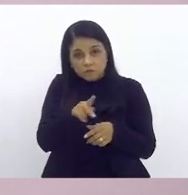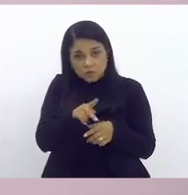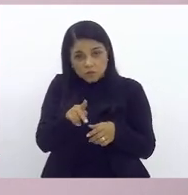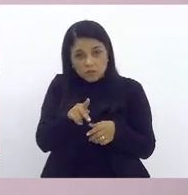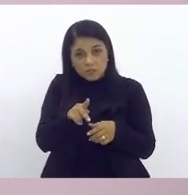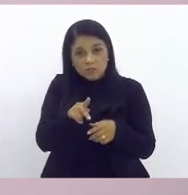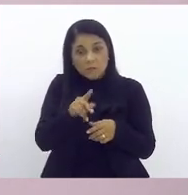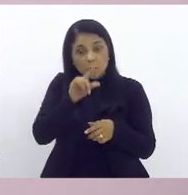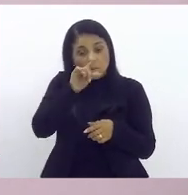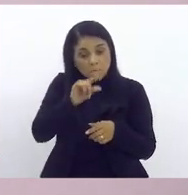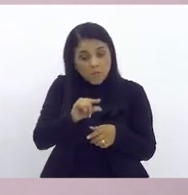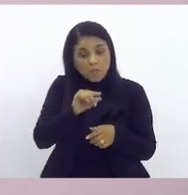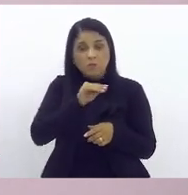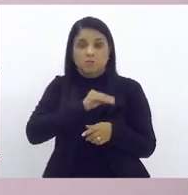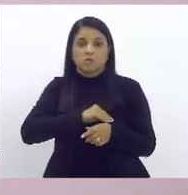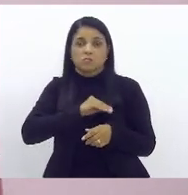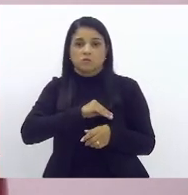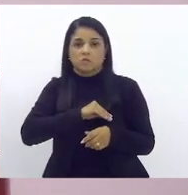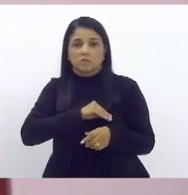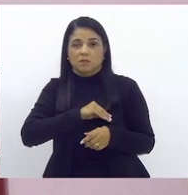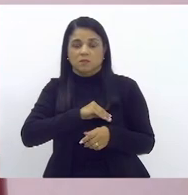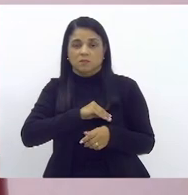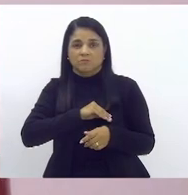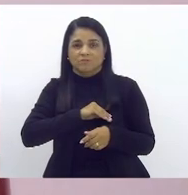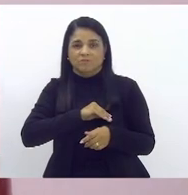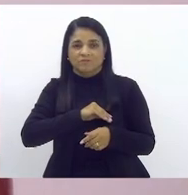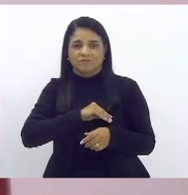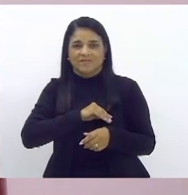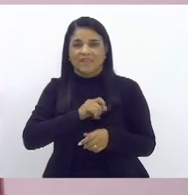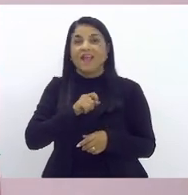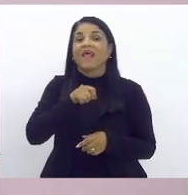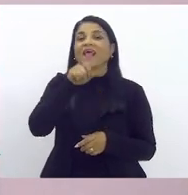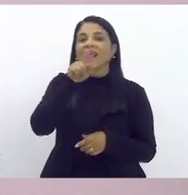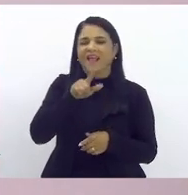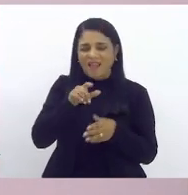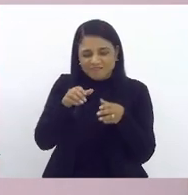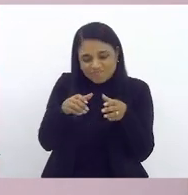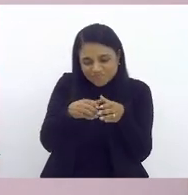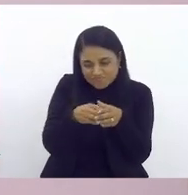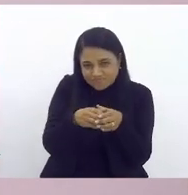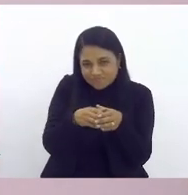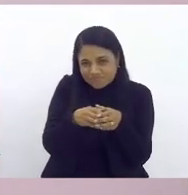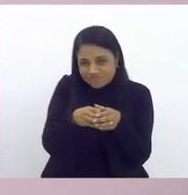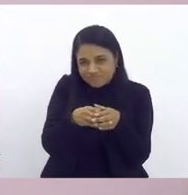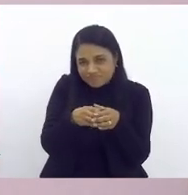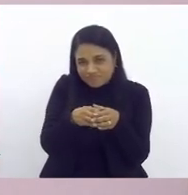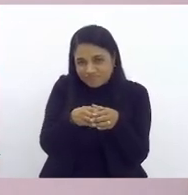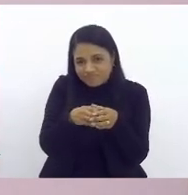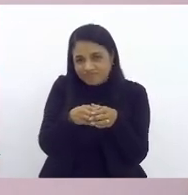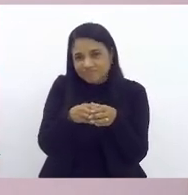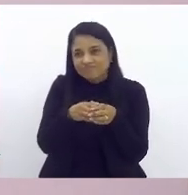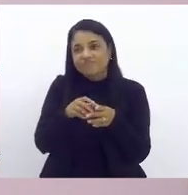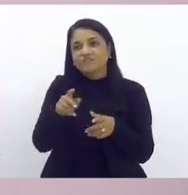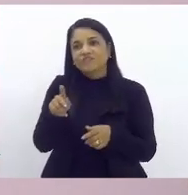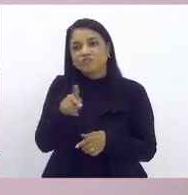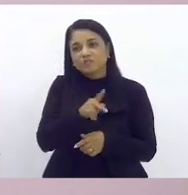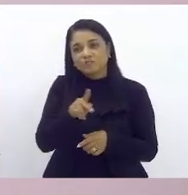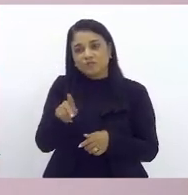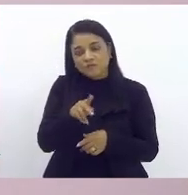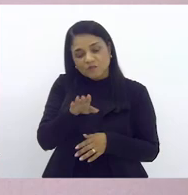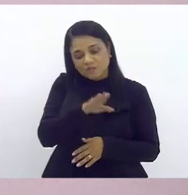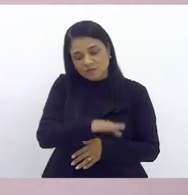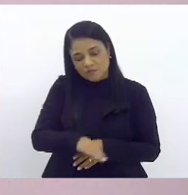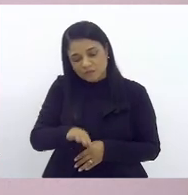que ganha menos ainda. E adivinha qual é essa classe de professores? dos professores da